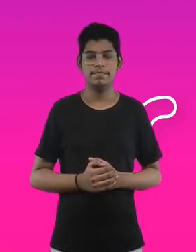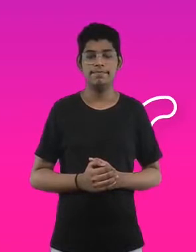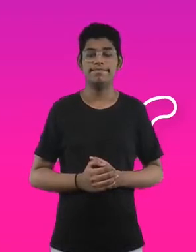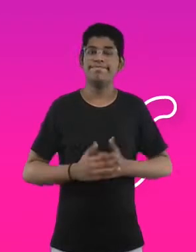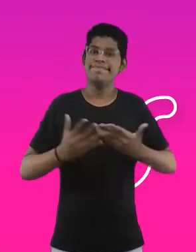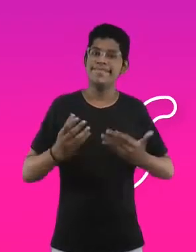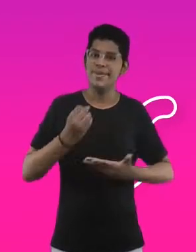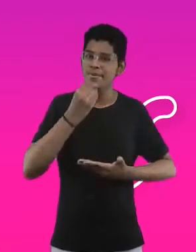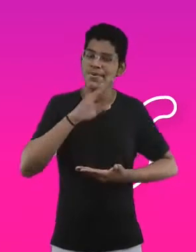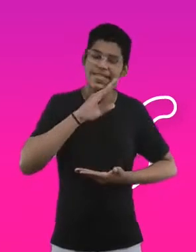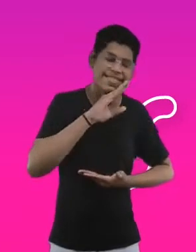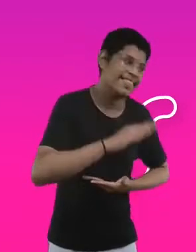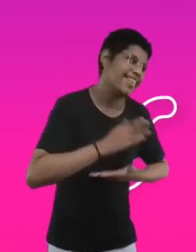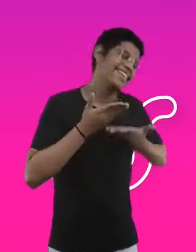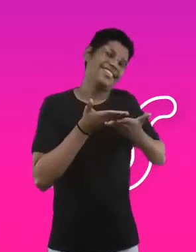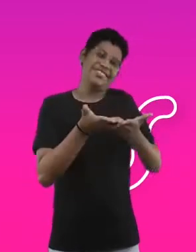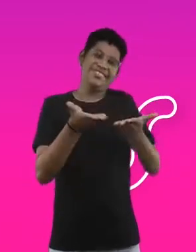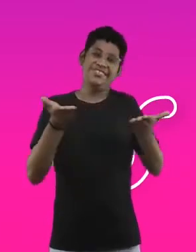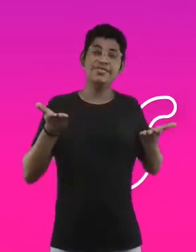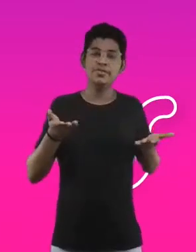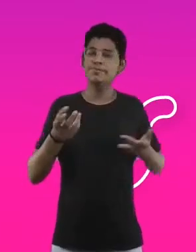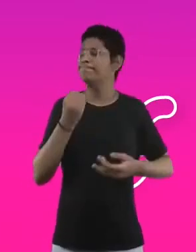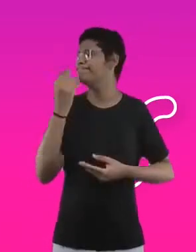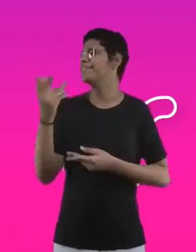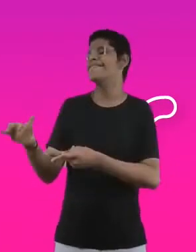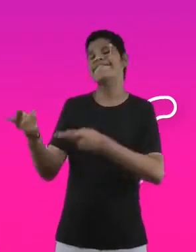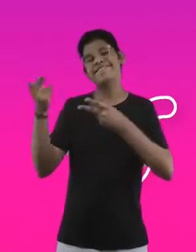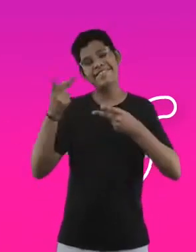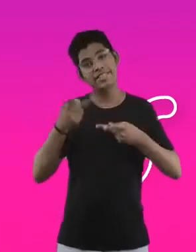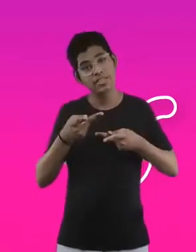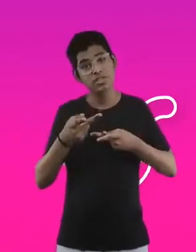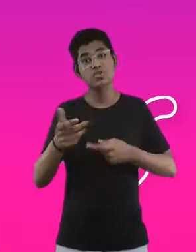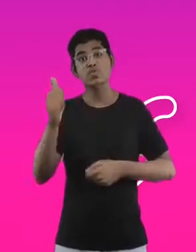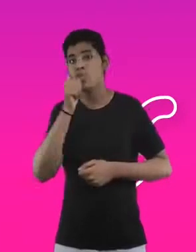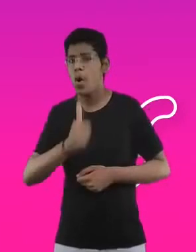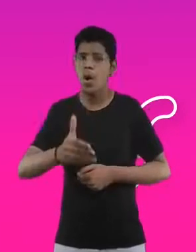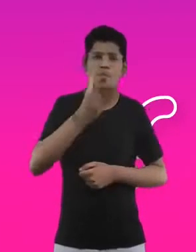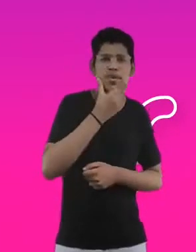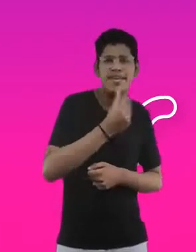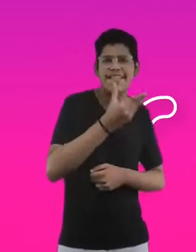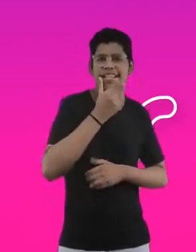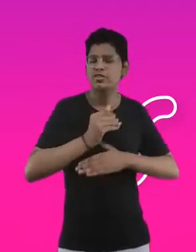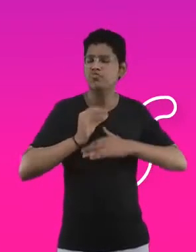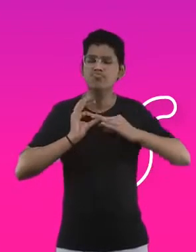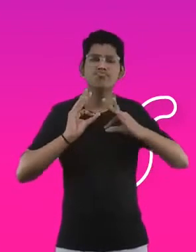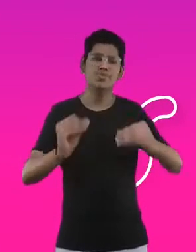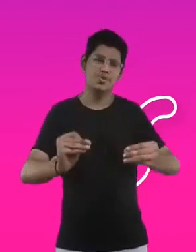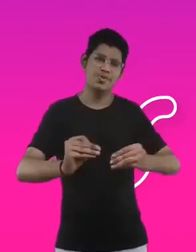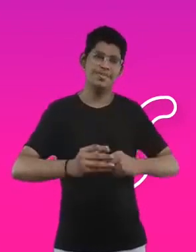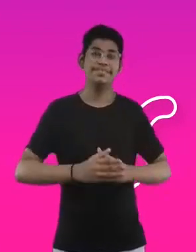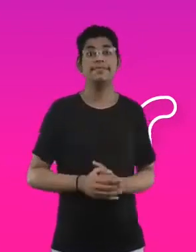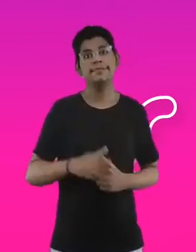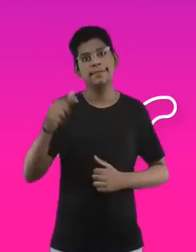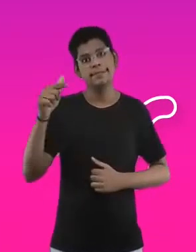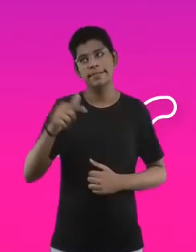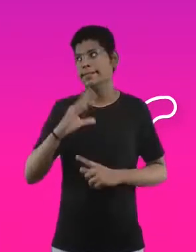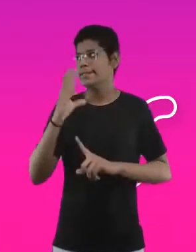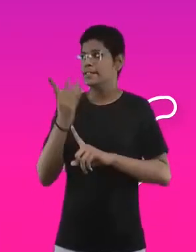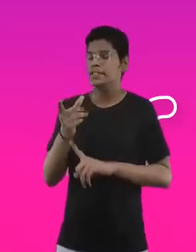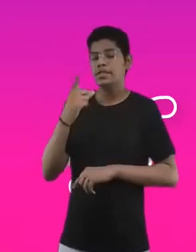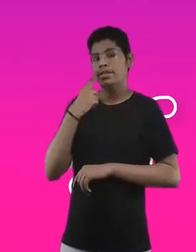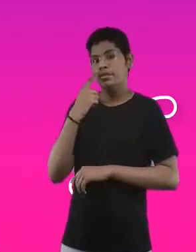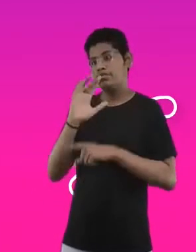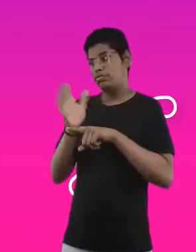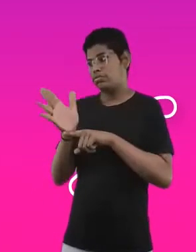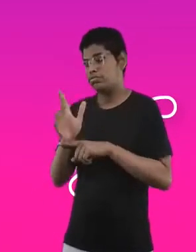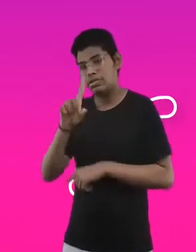Boa tarde, pessoal. Sejam muito bem-vindas e bem-vindos. Depois dessa performance impactante de Zaika dos